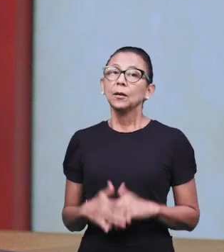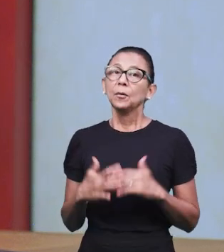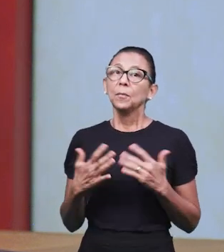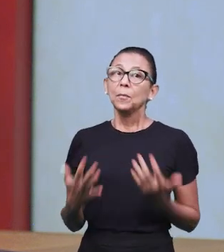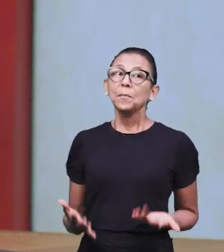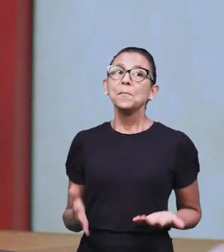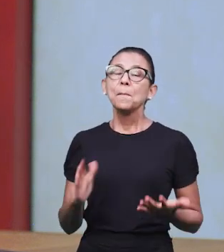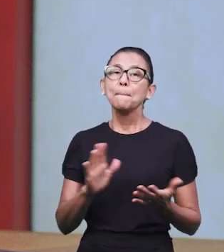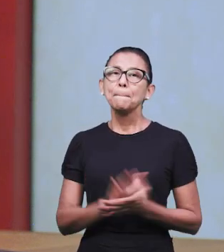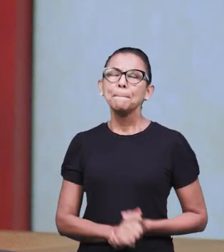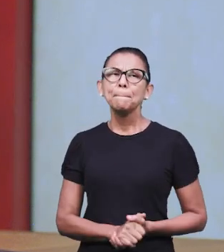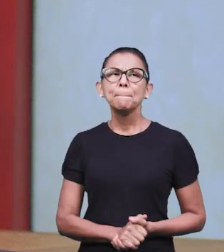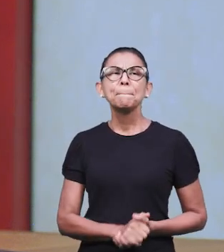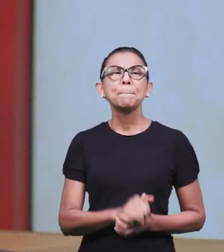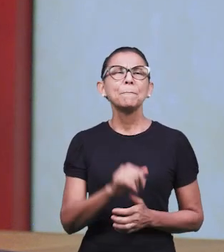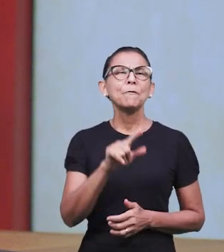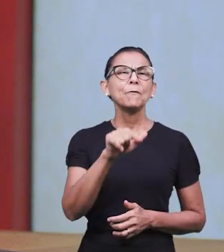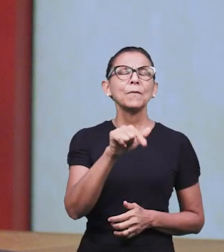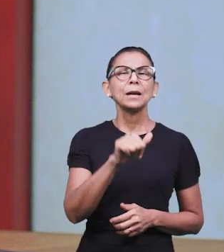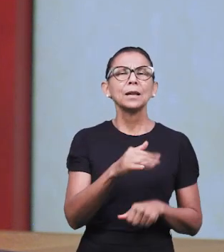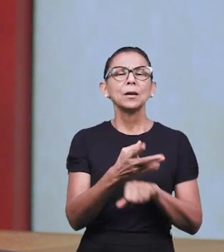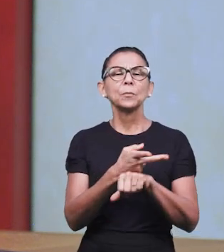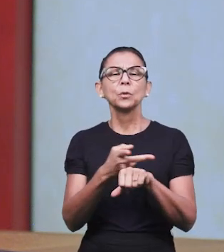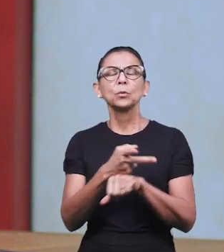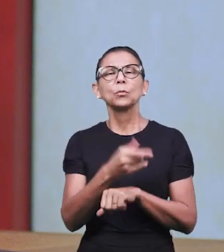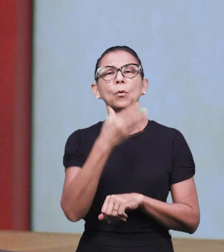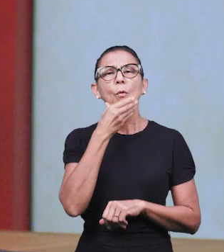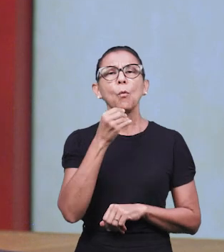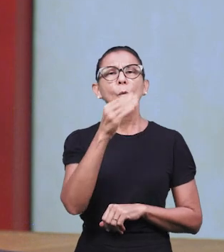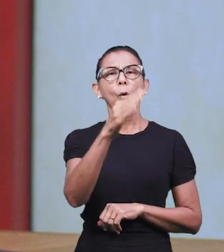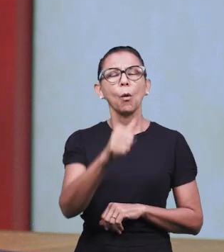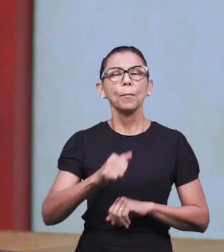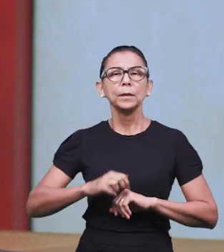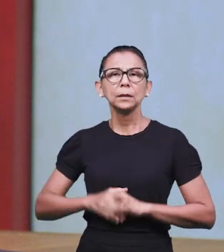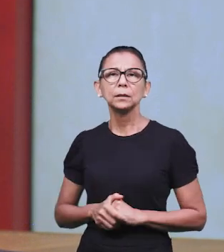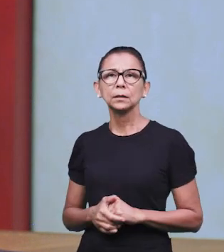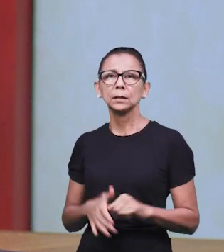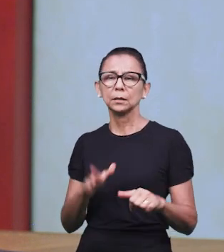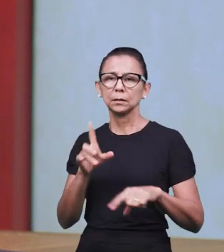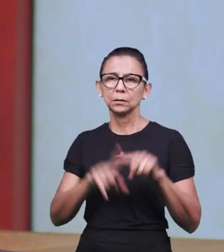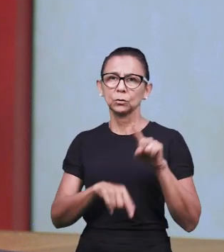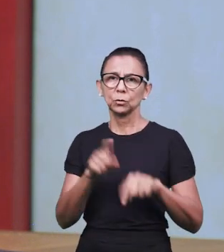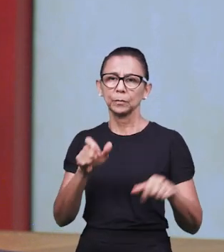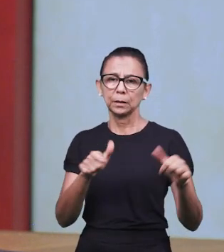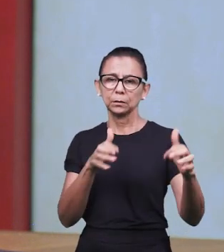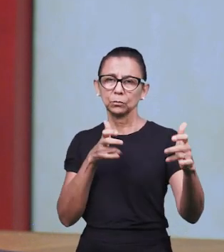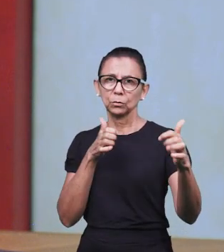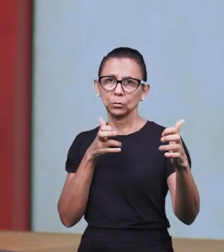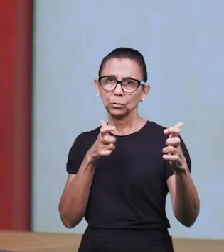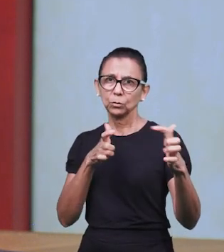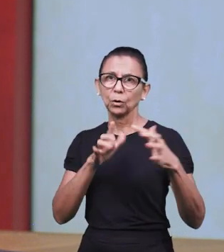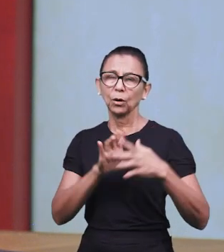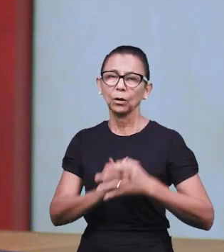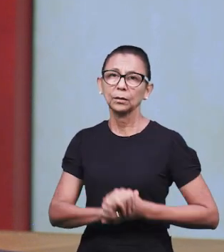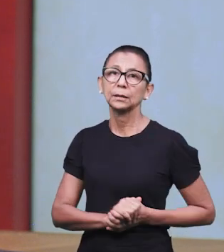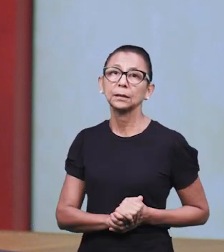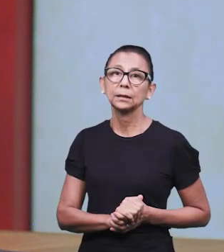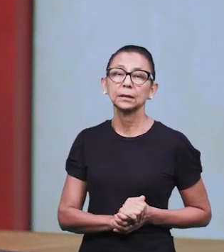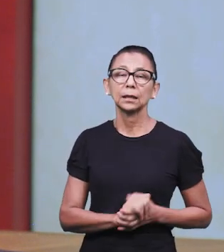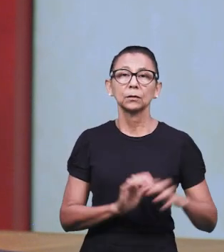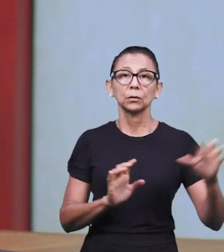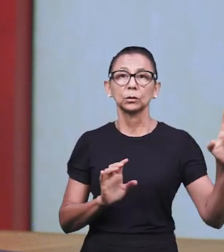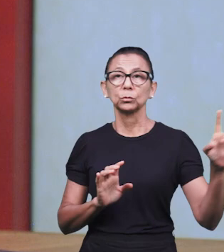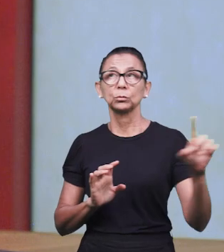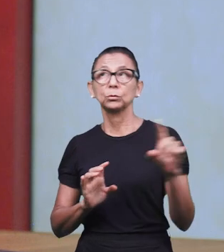Ora, pois, trazei-me um tangedor, e sucedeu que, tangendo o tangedor, veio sobre ele a